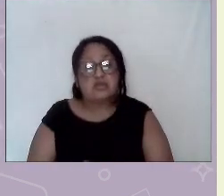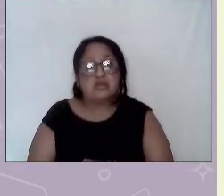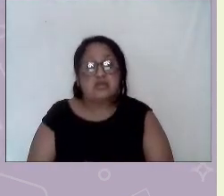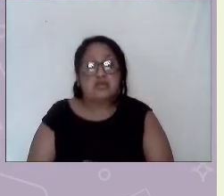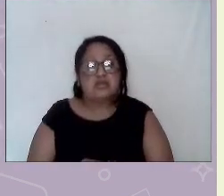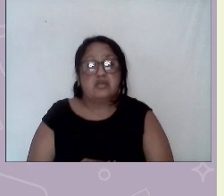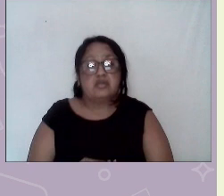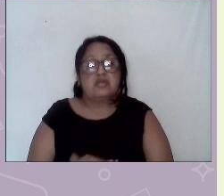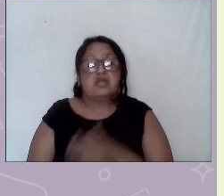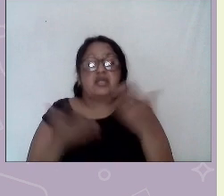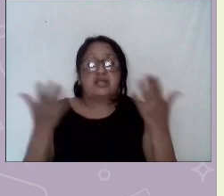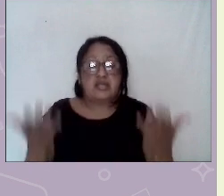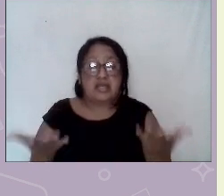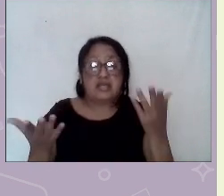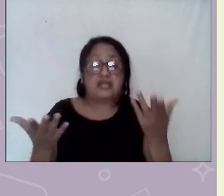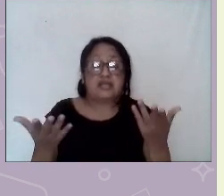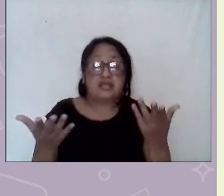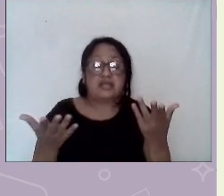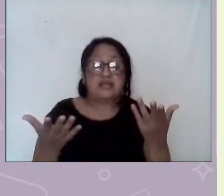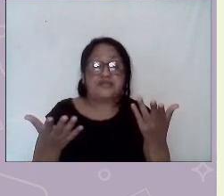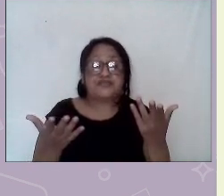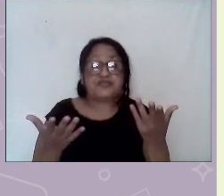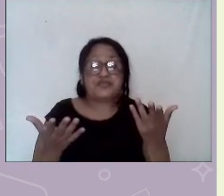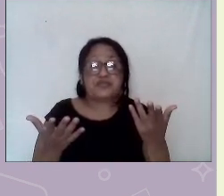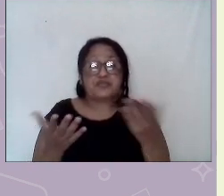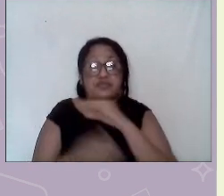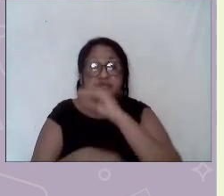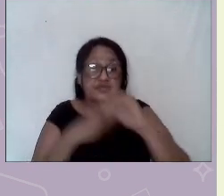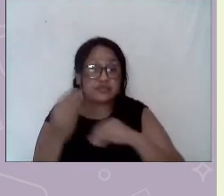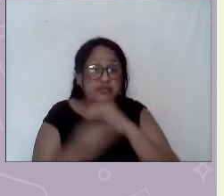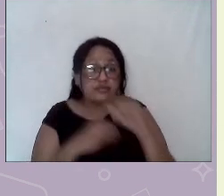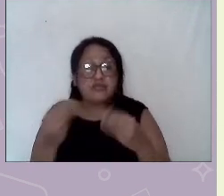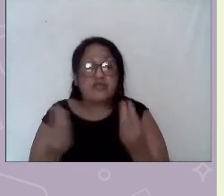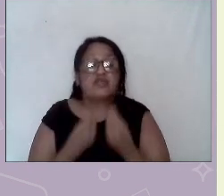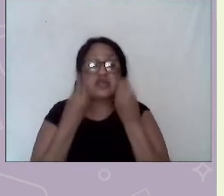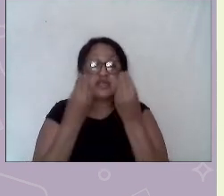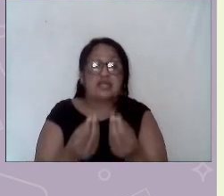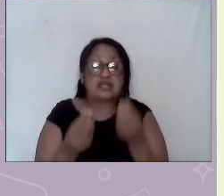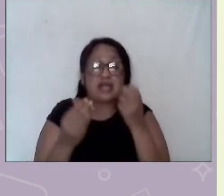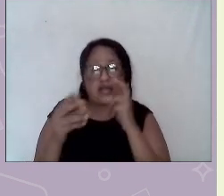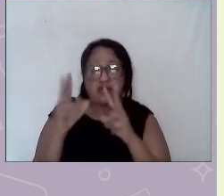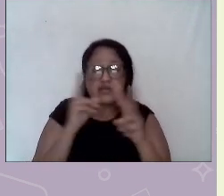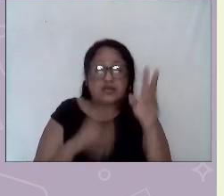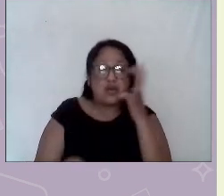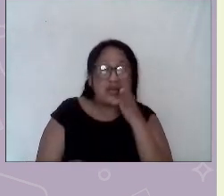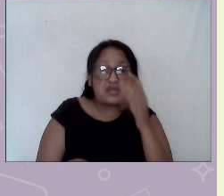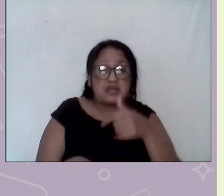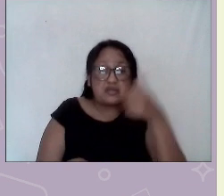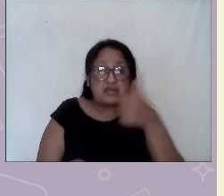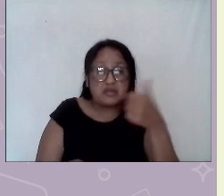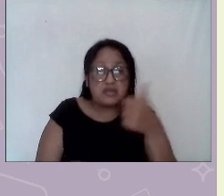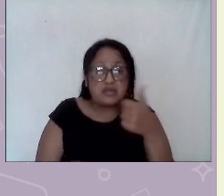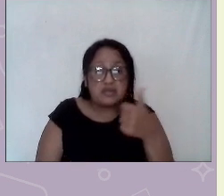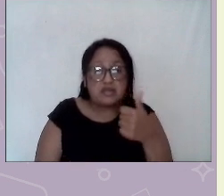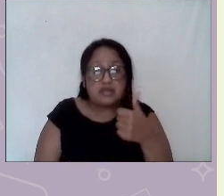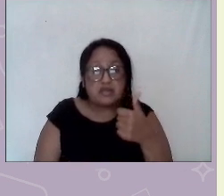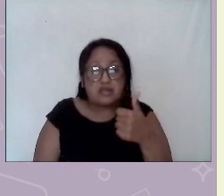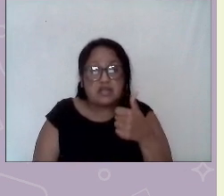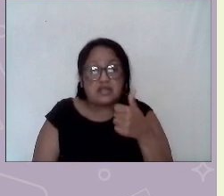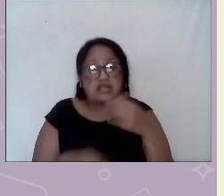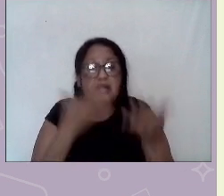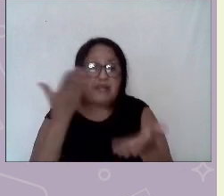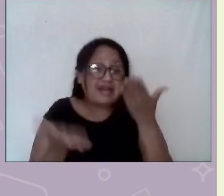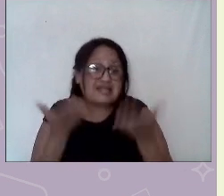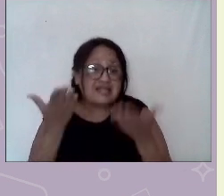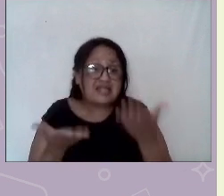na reação colocando a reação aqui que foi dada a gente observa que primeiro a reação está balanceada